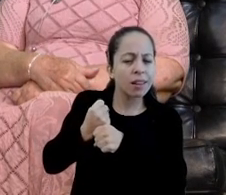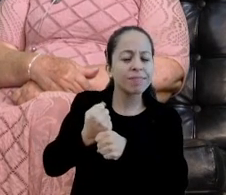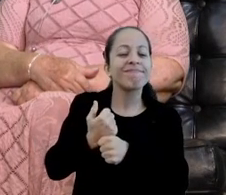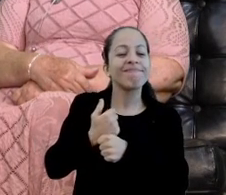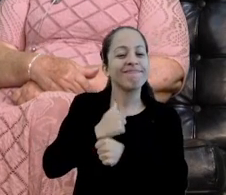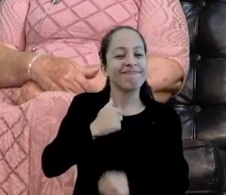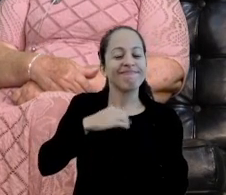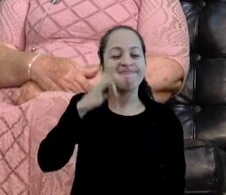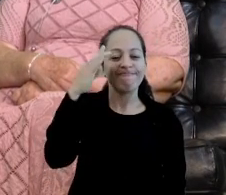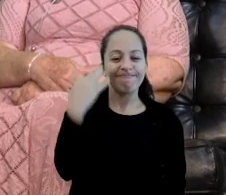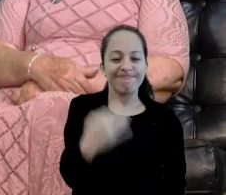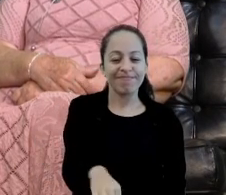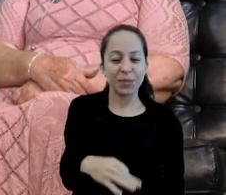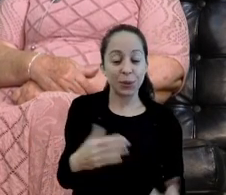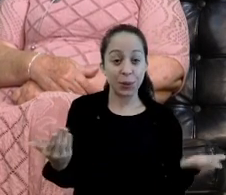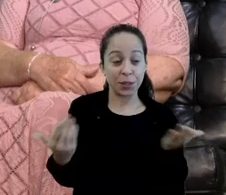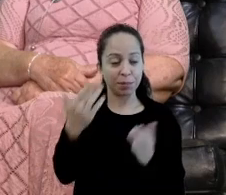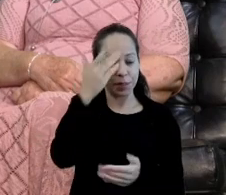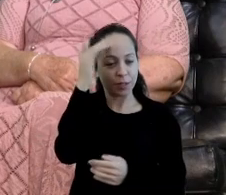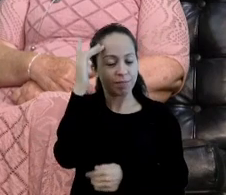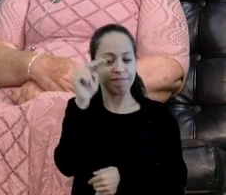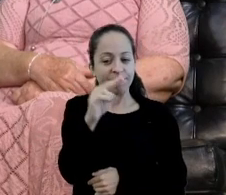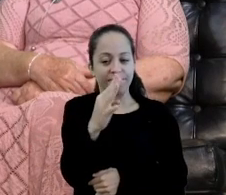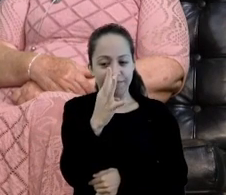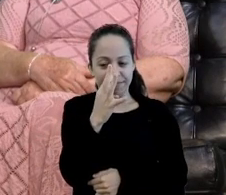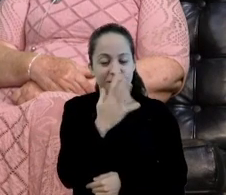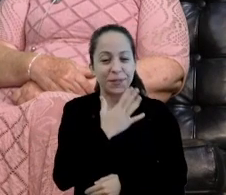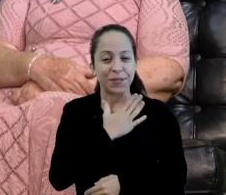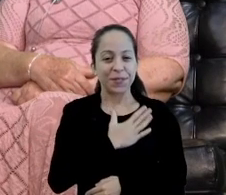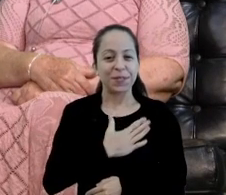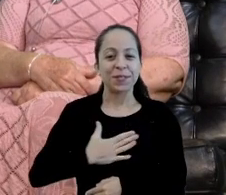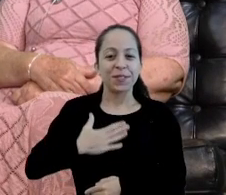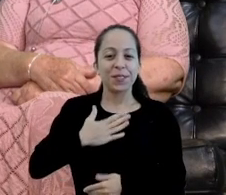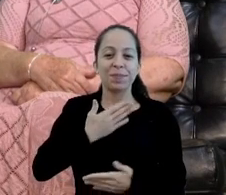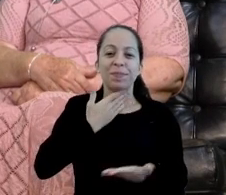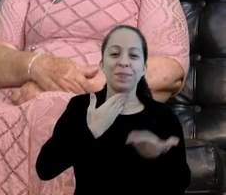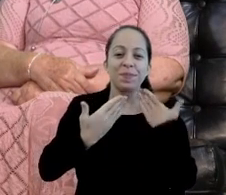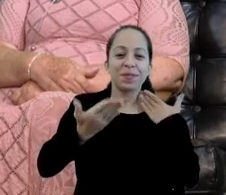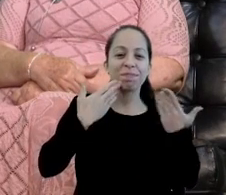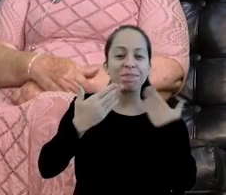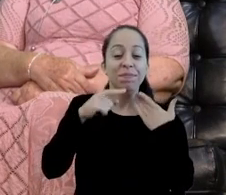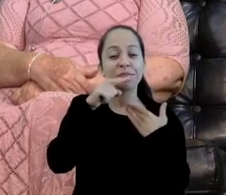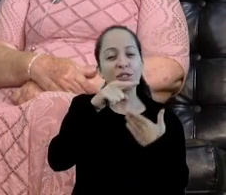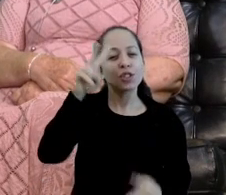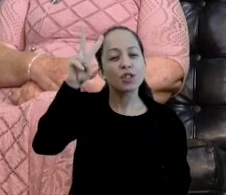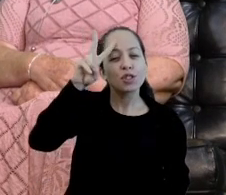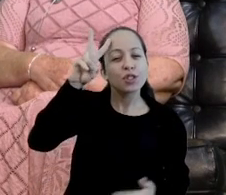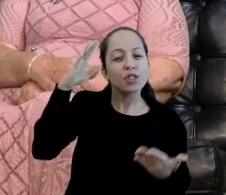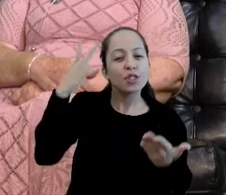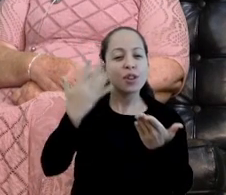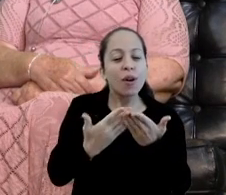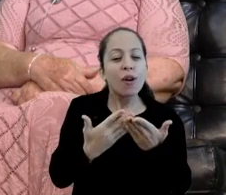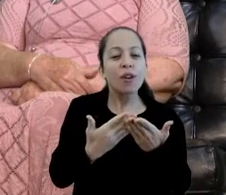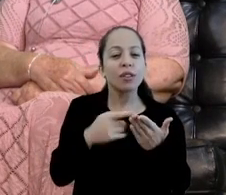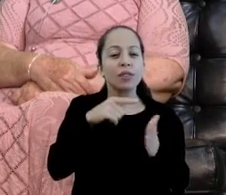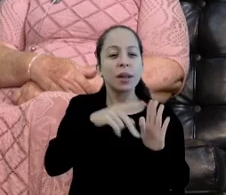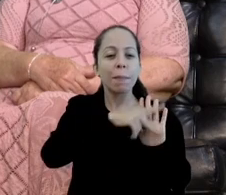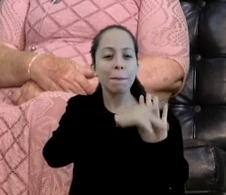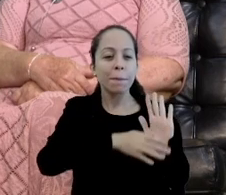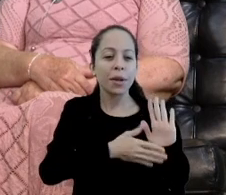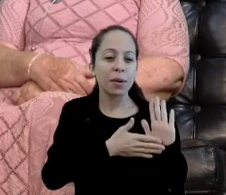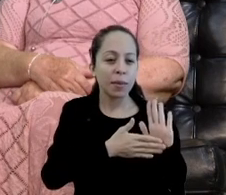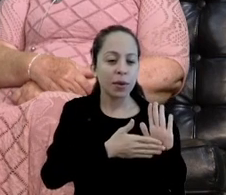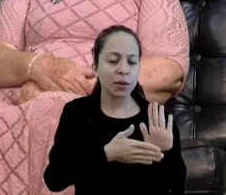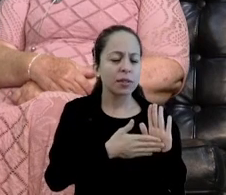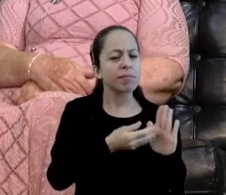se inspiraram hoje com esse nosso bate-papo, com a sua história, com os seus projetos, as suas obras. Continue assim